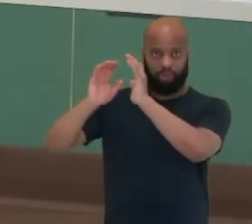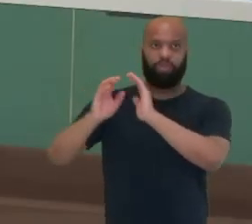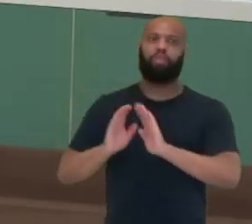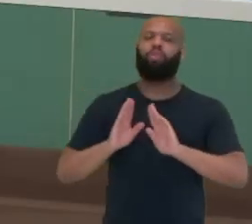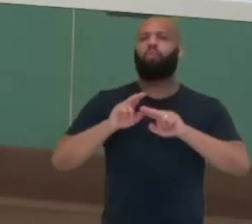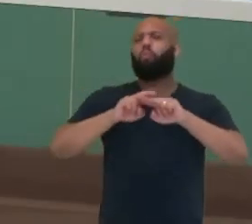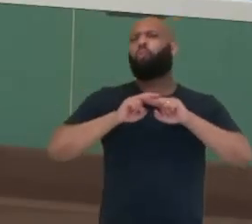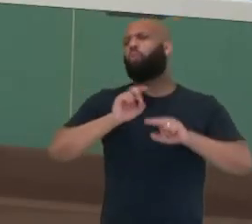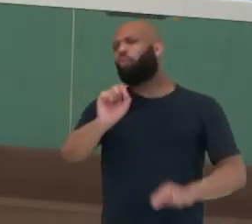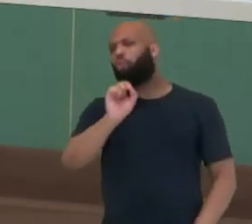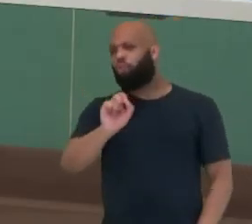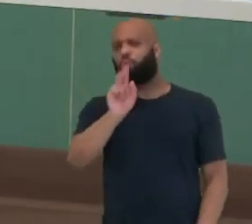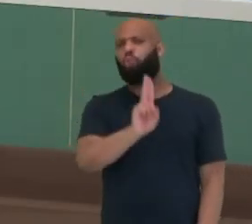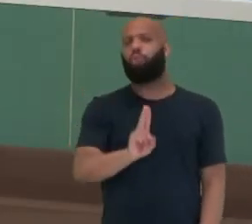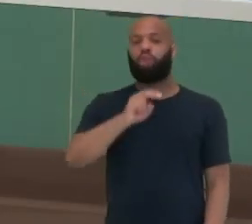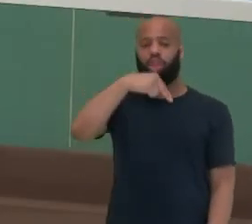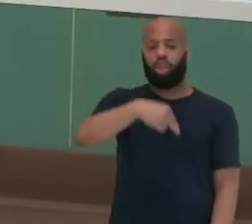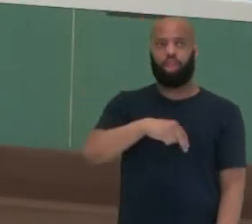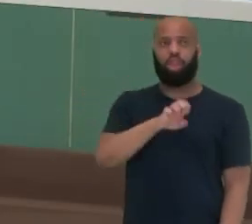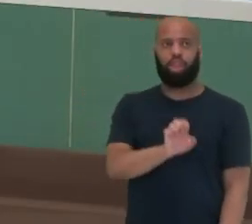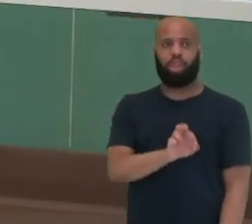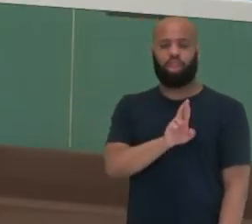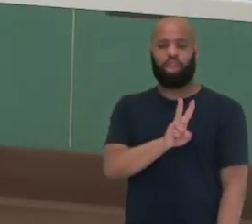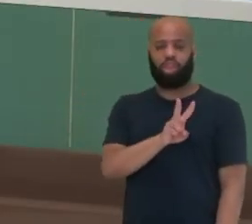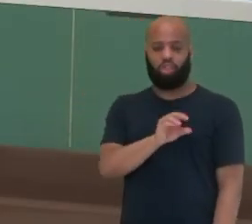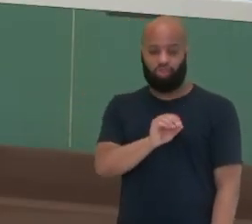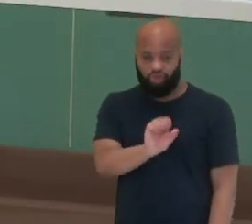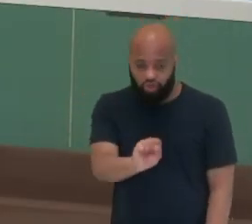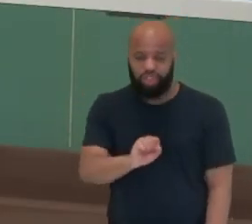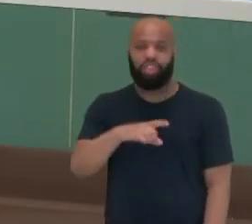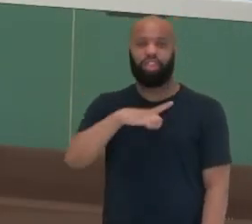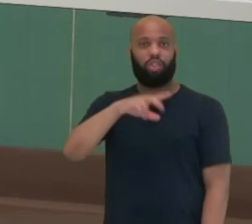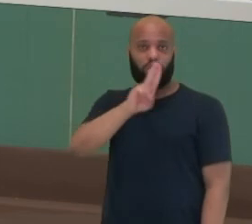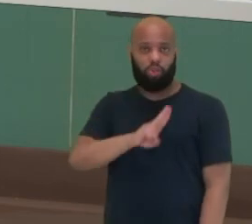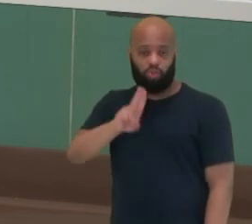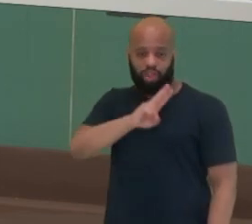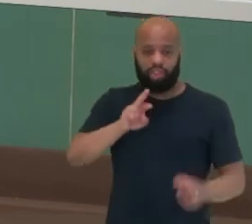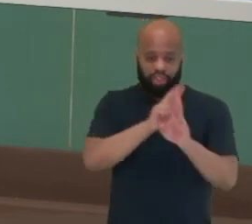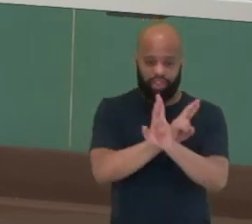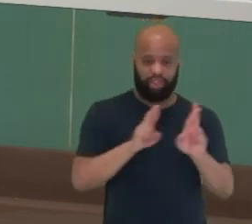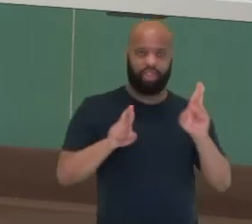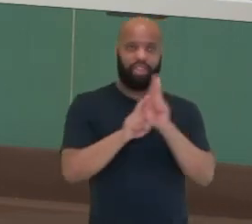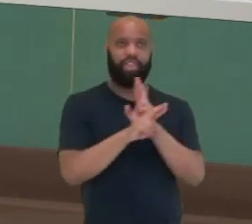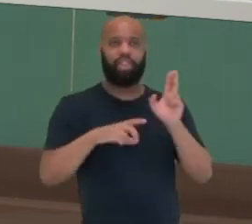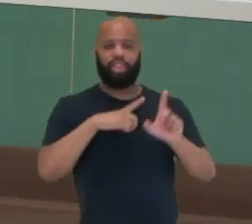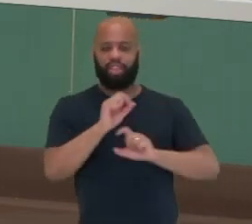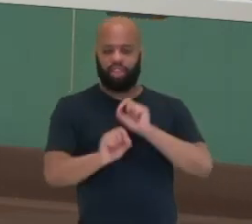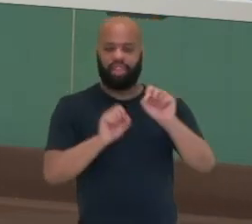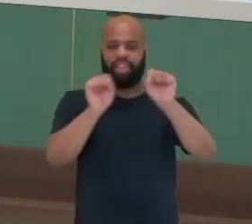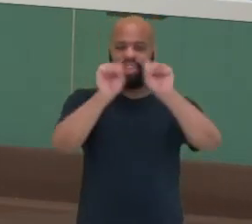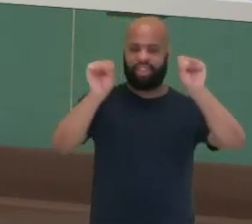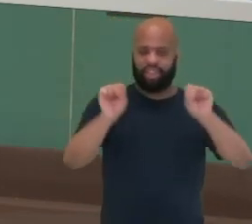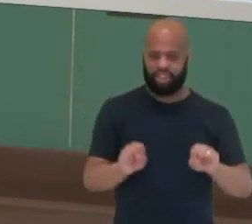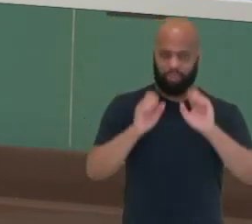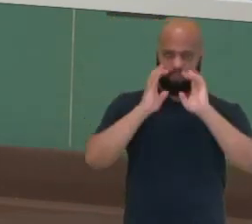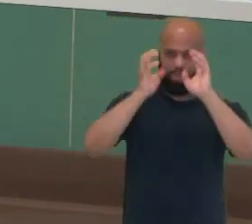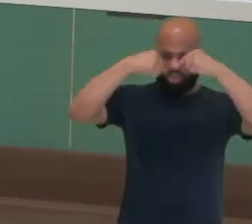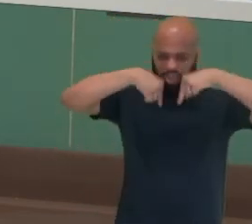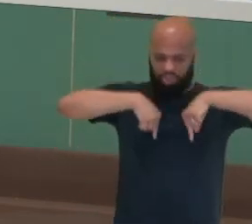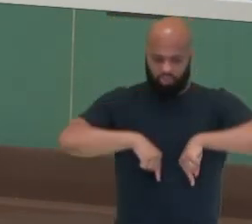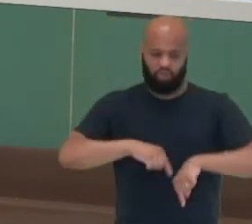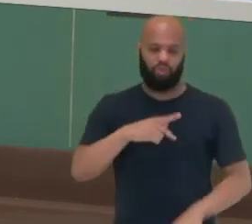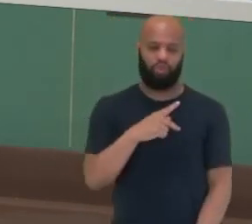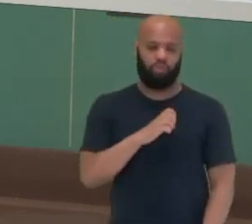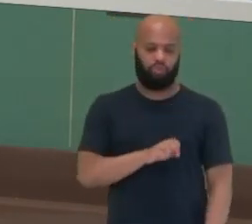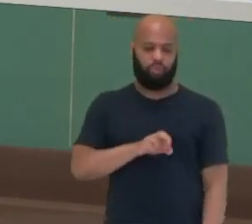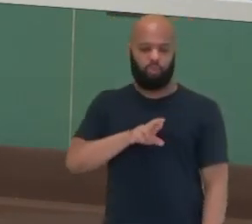Então, diretamente ligado a esses receptores, nós temos o sistema nervoso periférico, que nós temos os